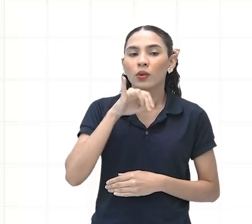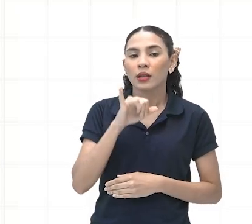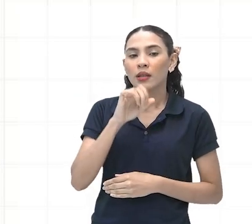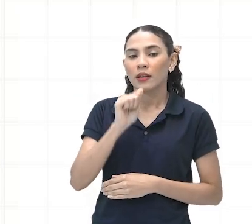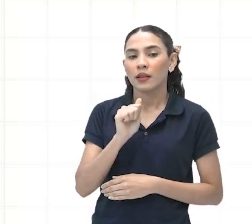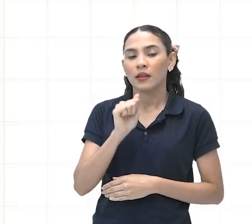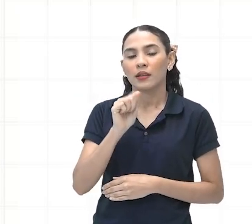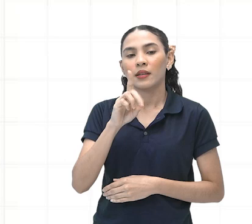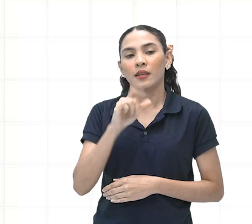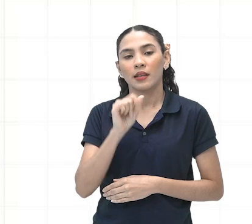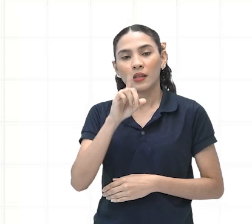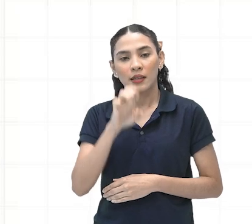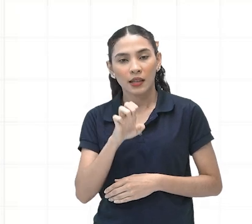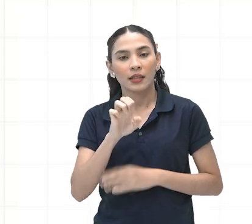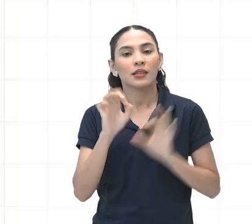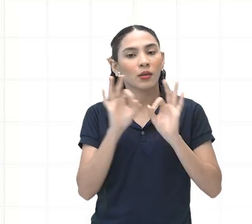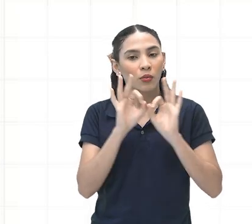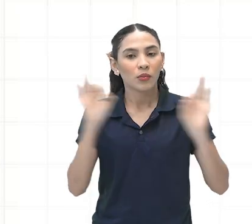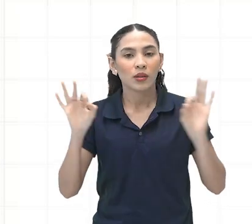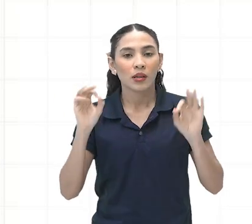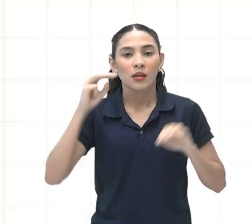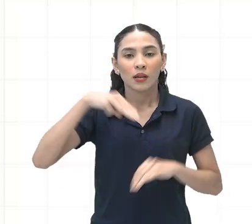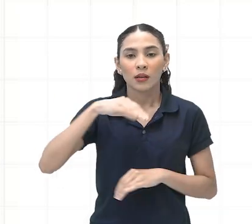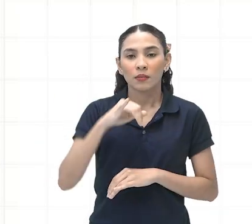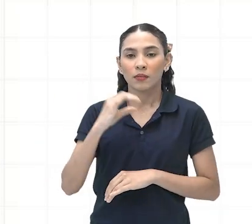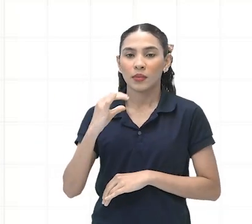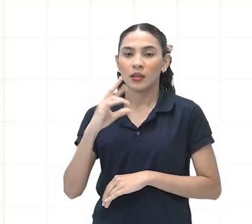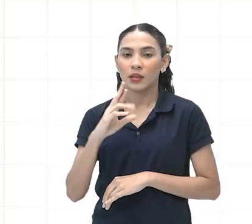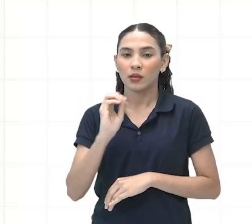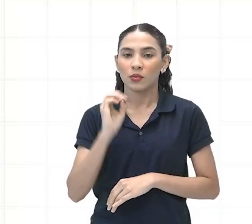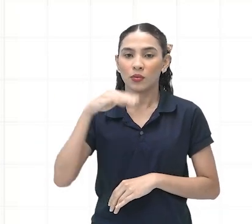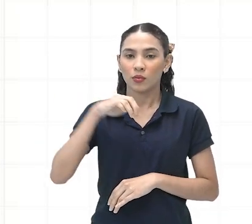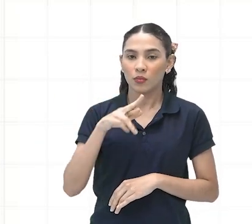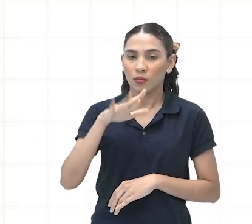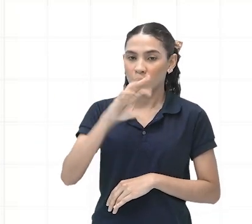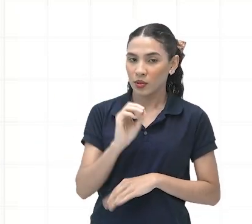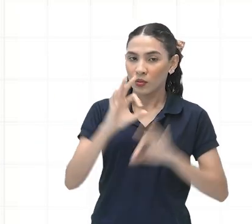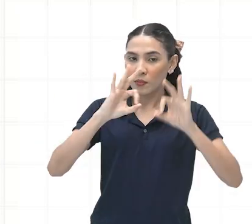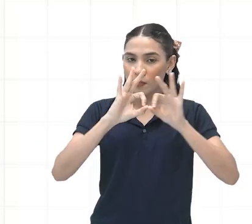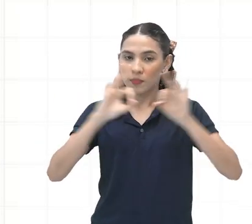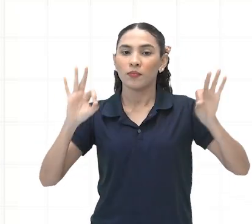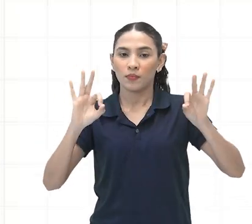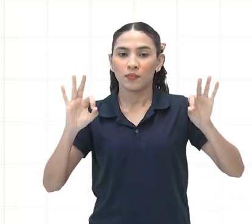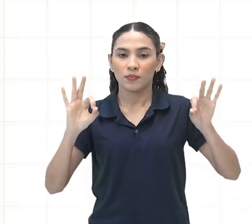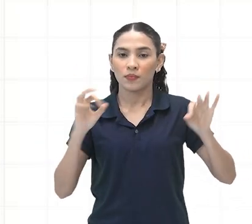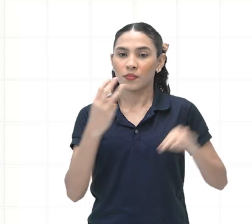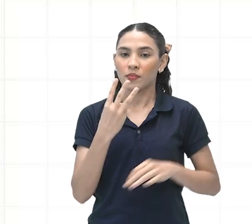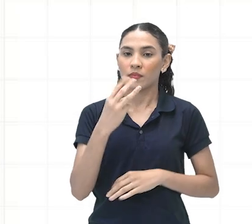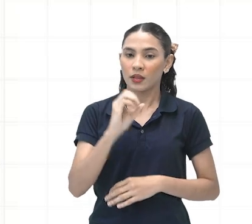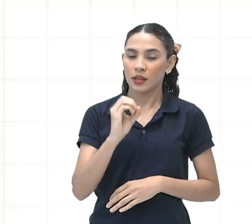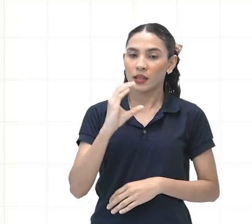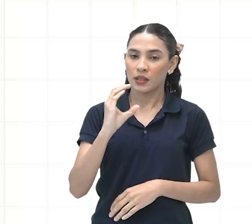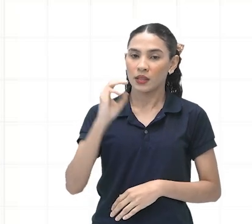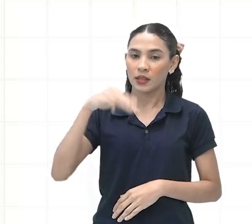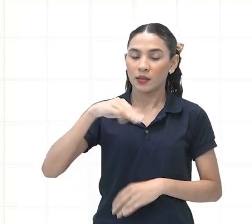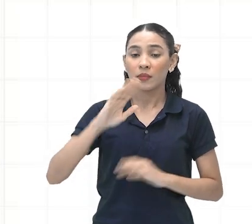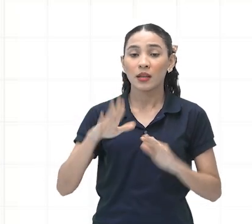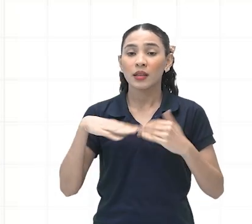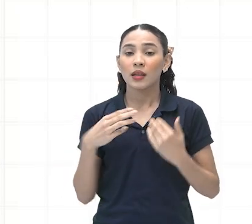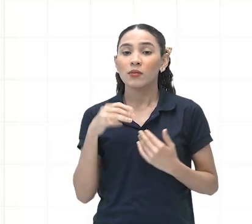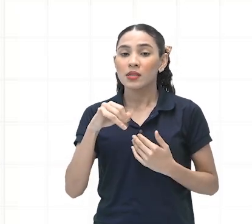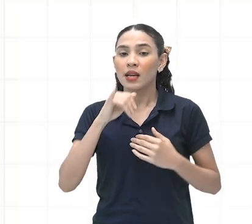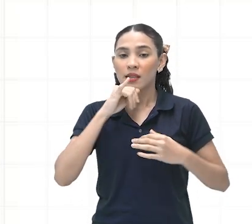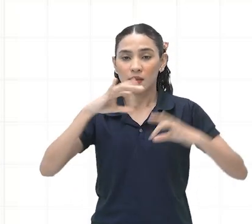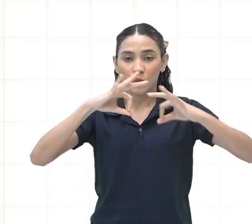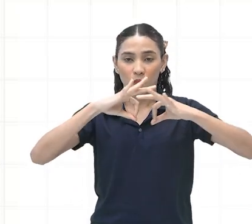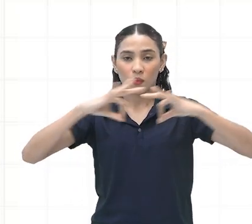medida de comprimento em micrômetros de uma régua escolar de 30 centímetros? Então, se eu pegar uma